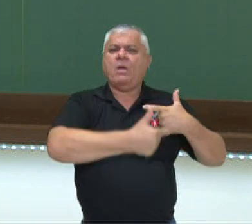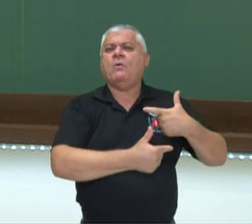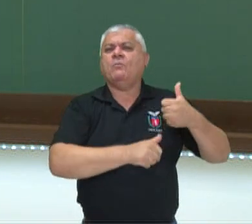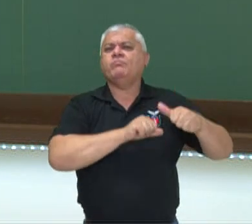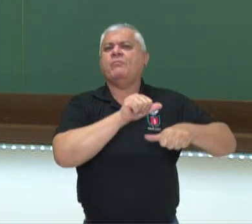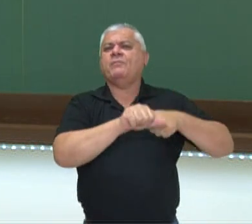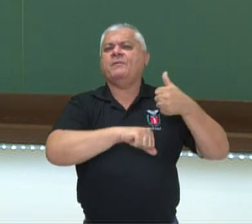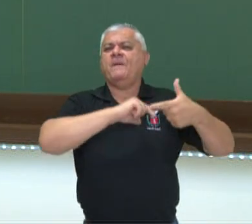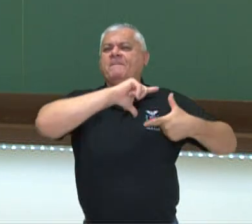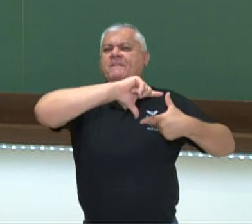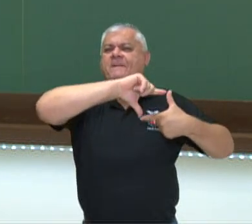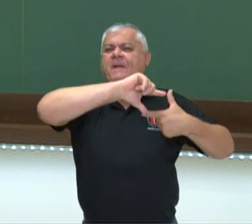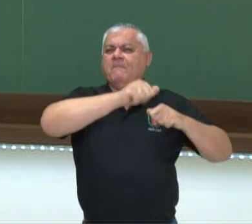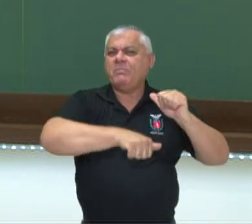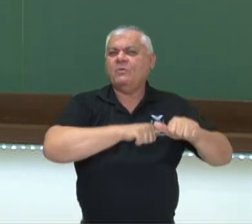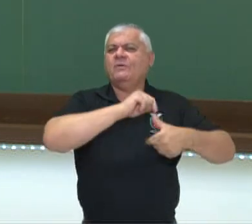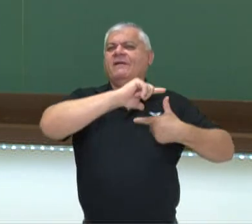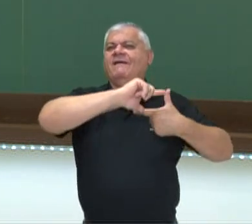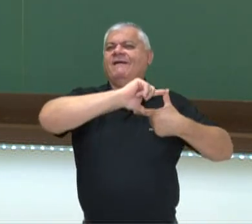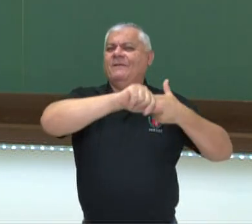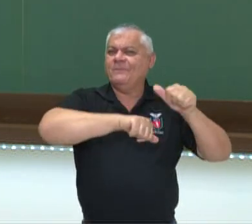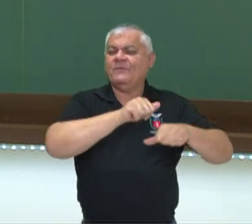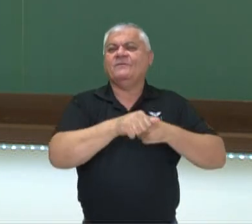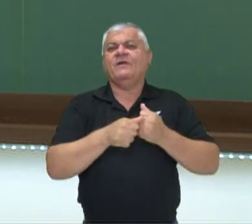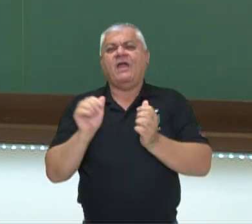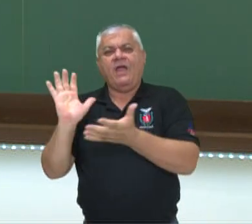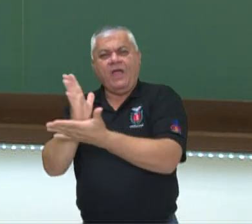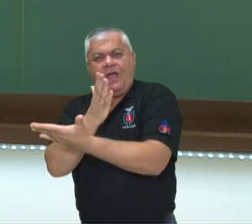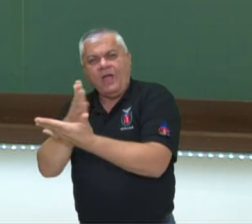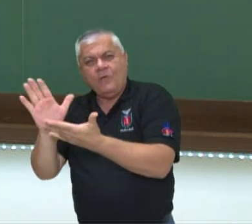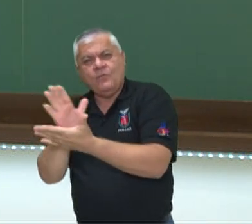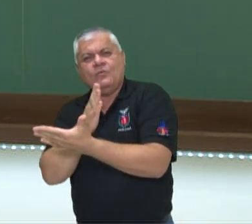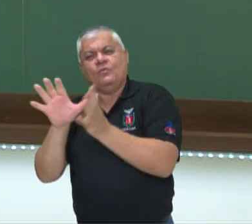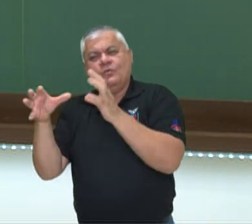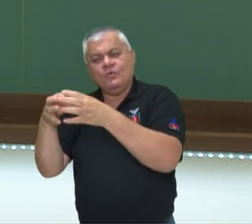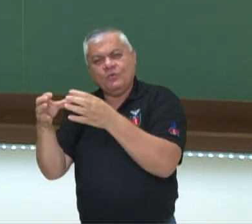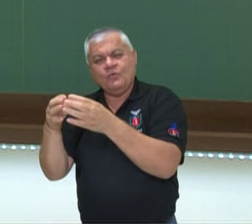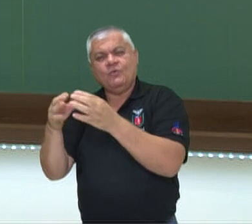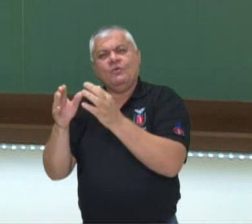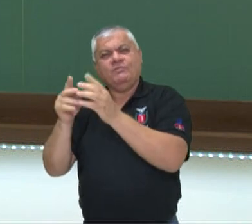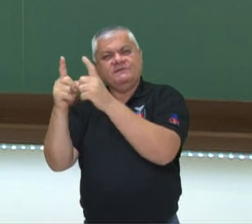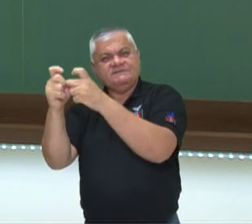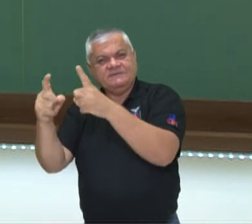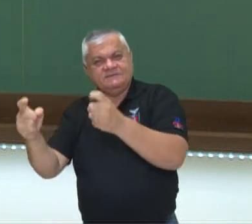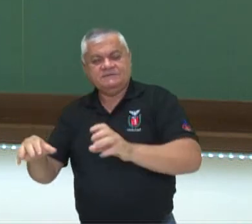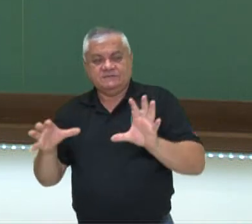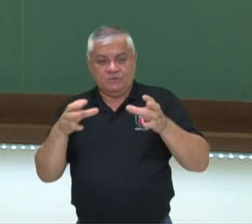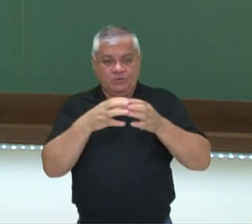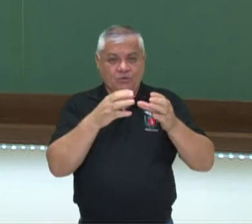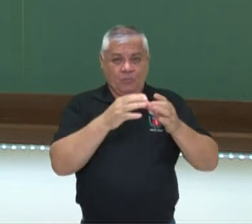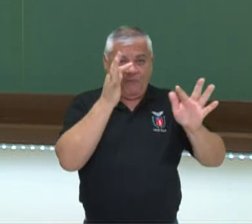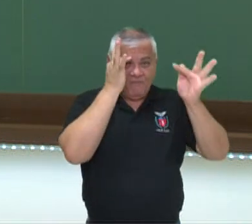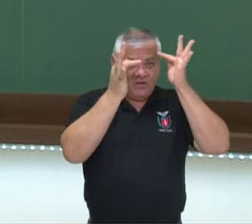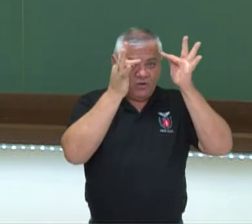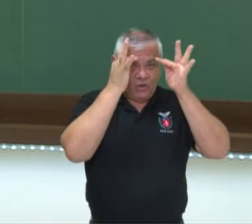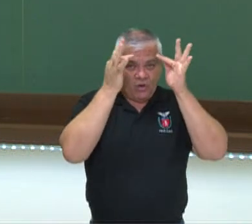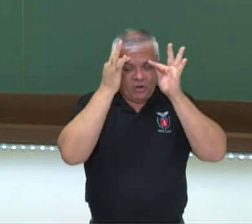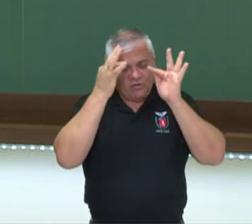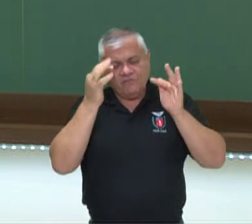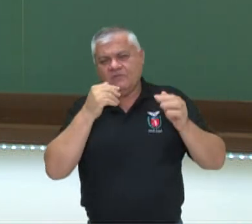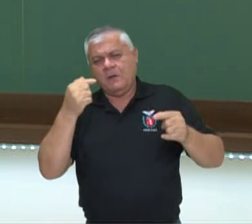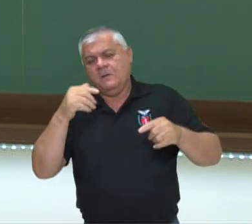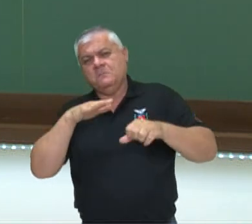a alguns cientistas, alguns filósofos repensarem a ciência enquanto um conhecimento